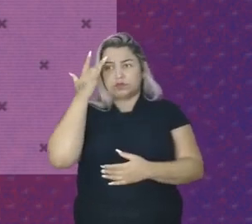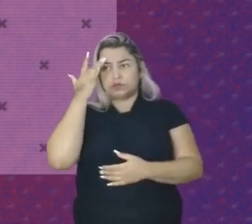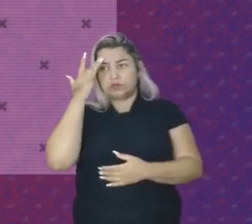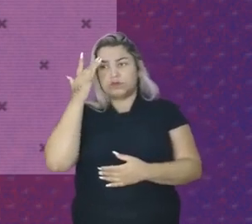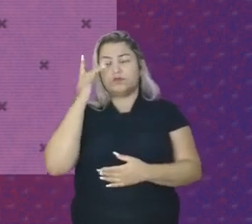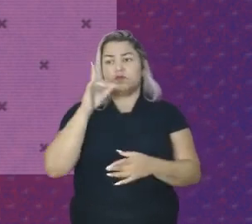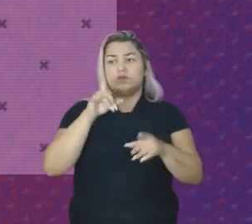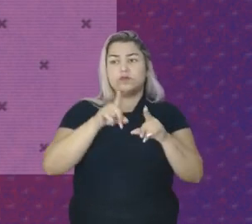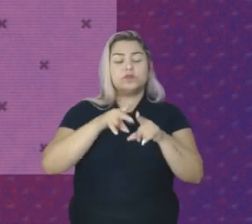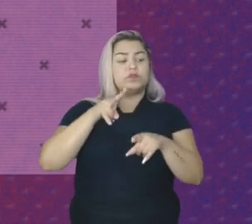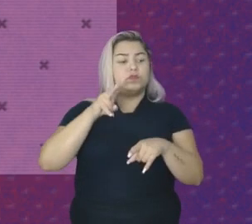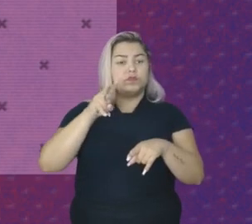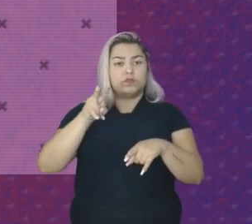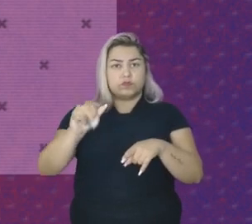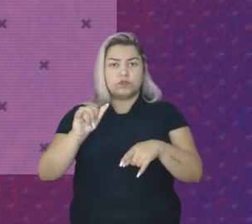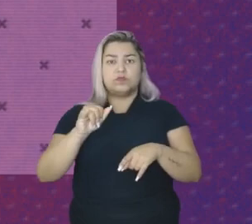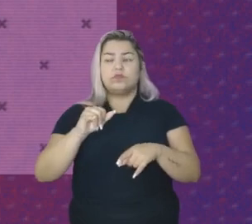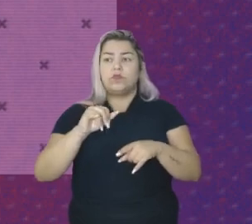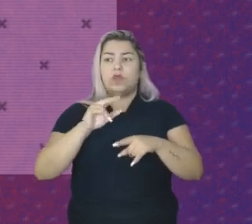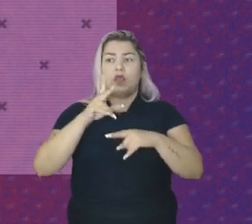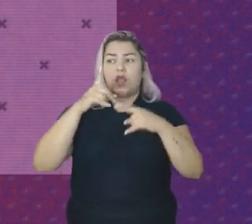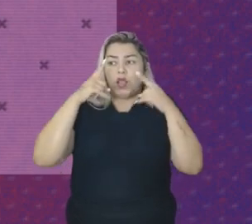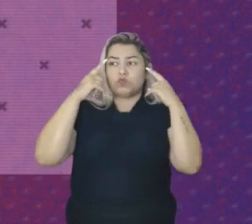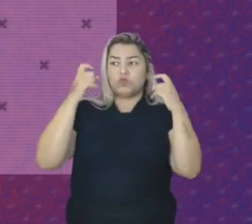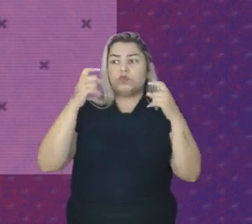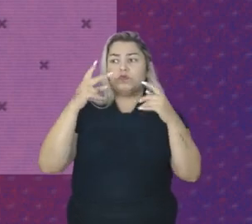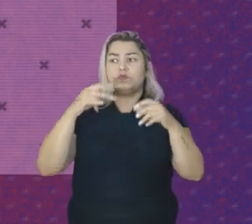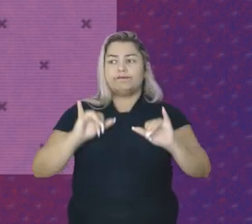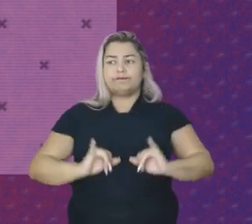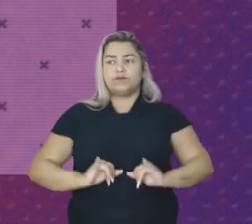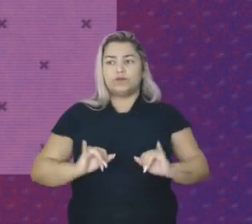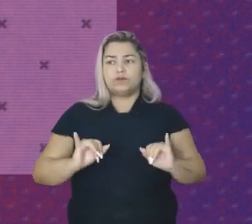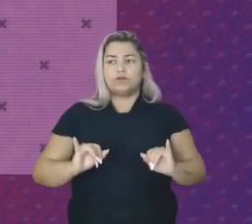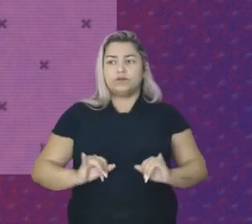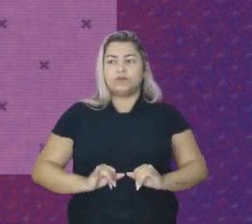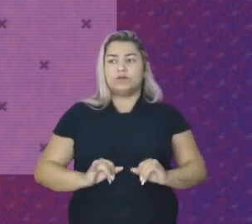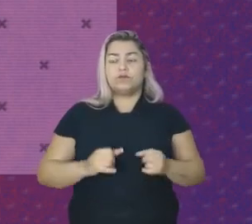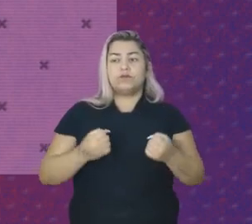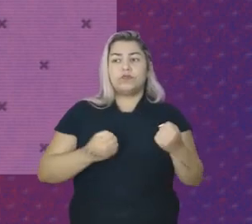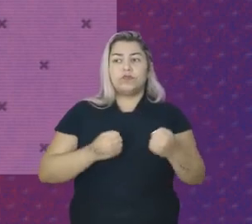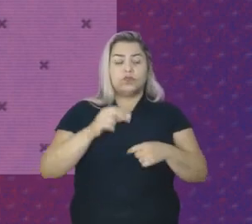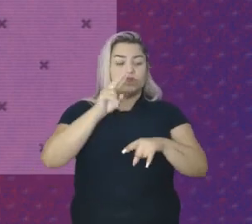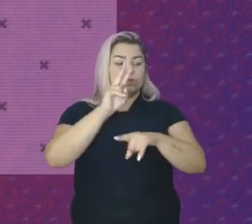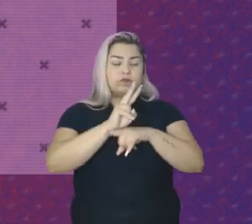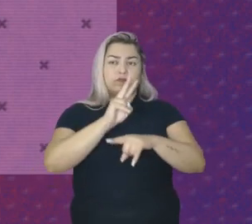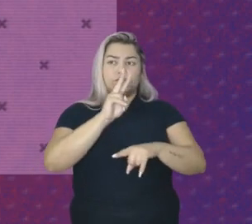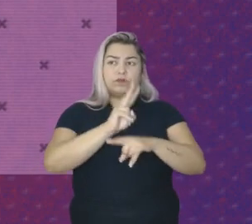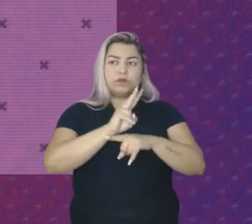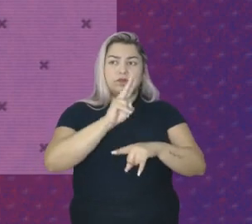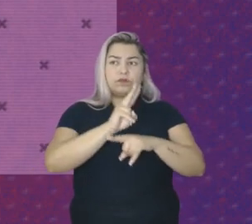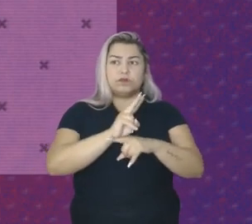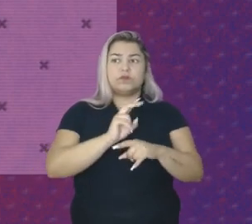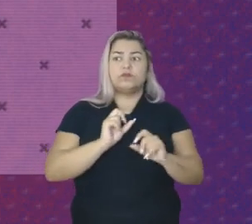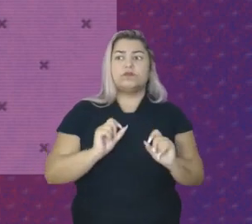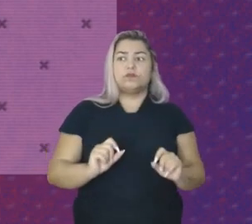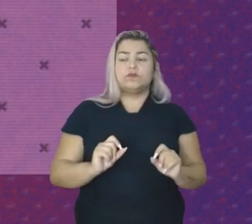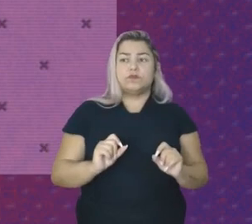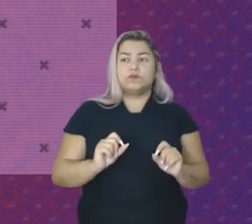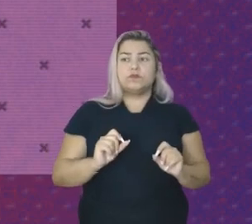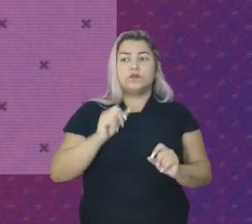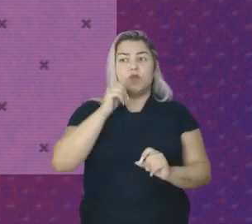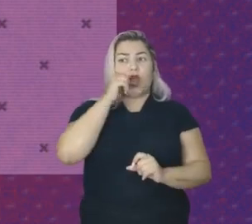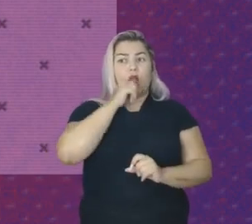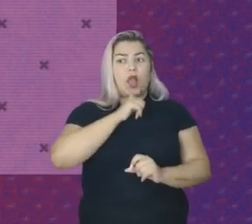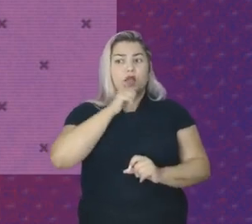importância é que vai acompanhar as mulheres vítimas de violência. No caso da patrulha, as medidas protetivas de urgência, fazer com que as mulheres